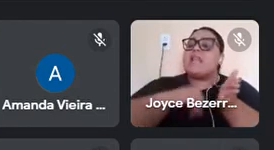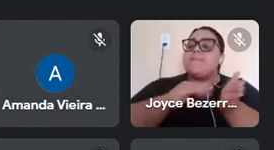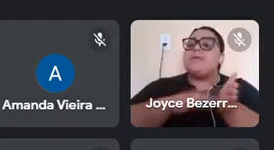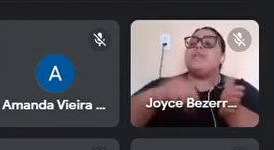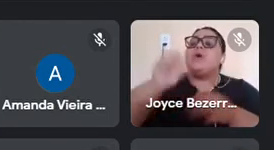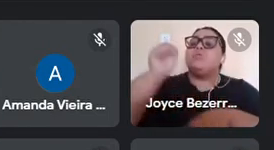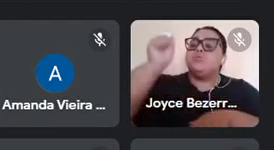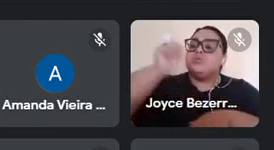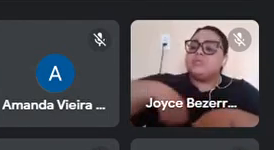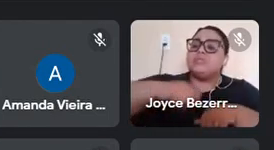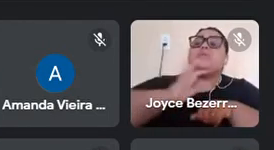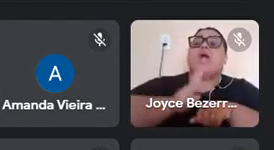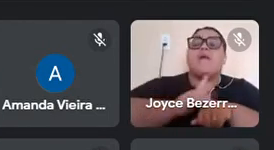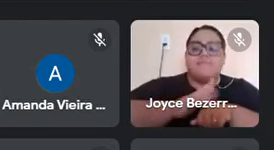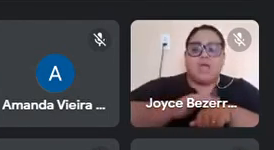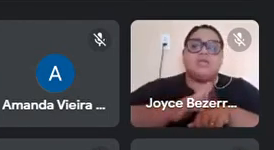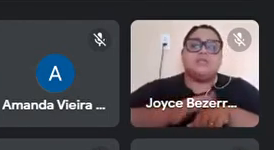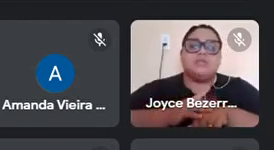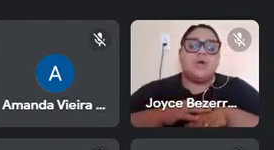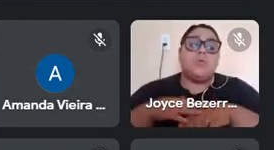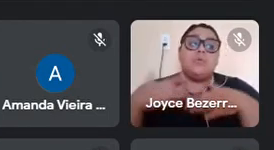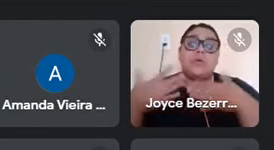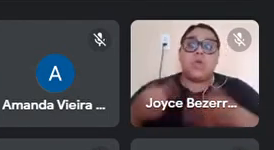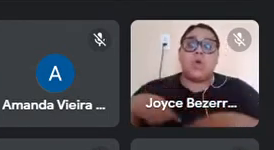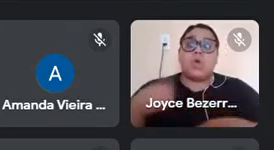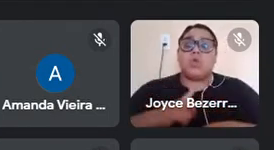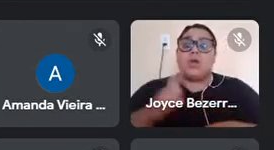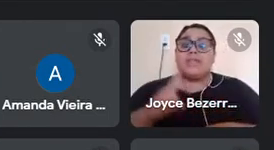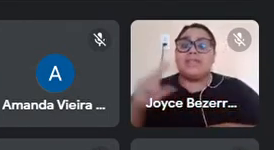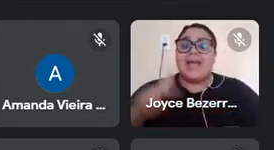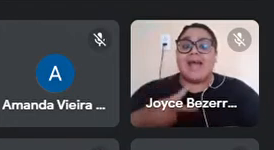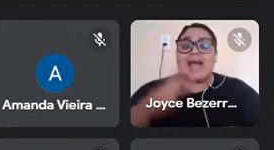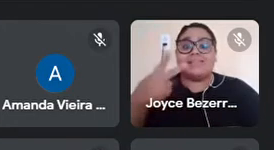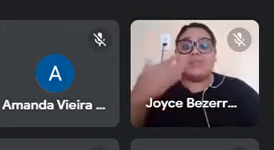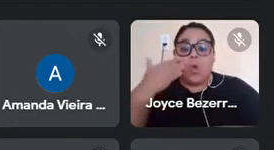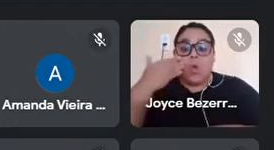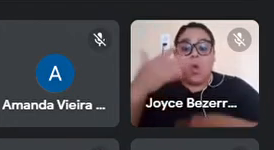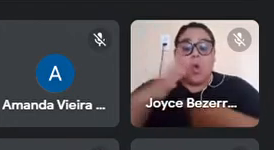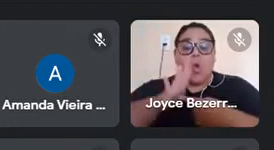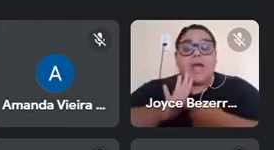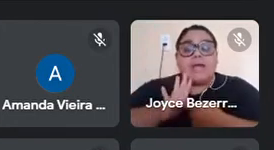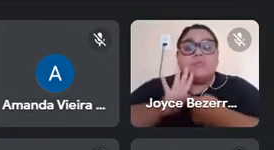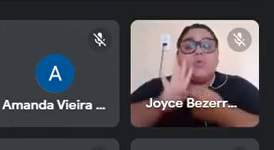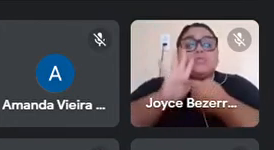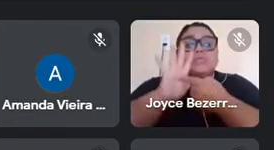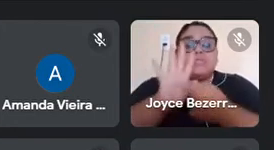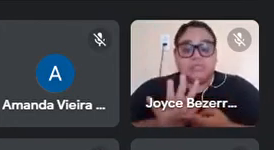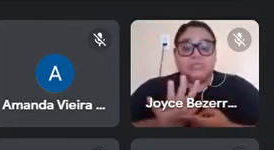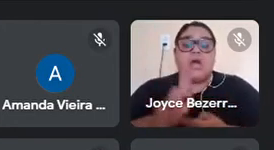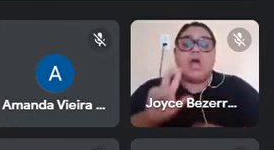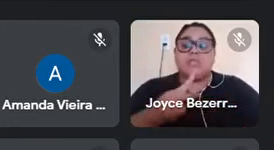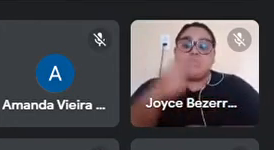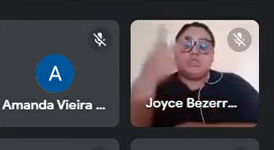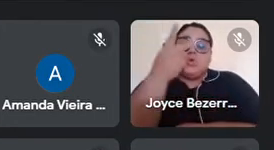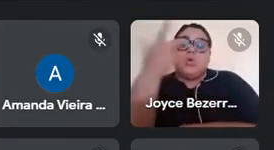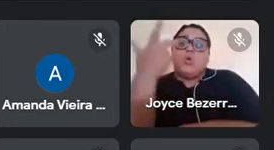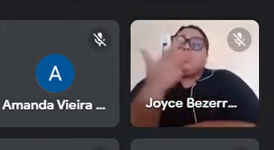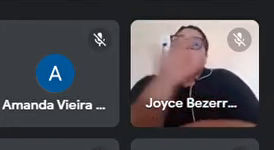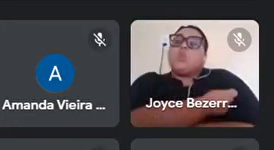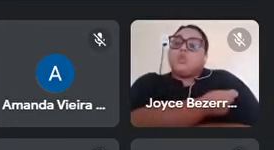infecção. Quando a gente tem a segunda exposição ao antígeno, vamos colocar aqui a segunda dose da